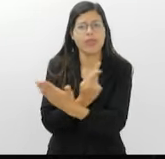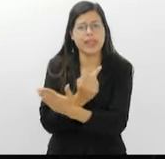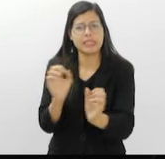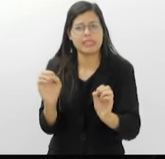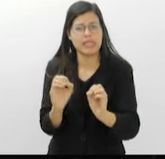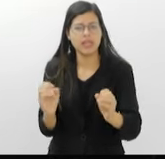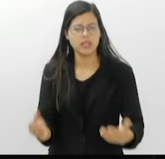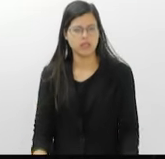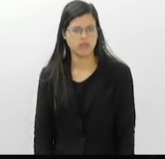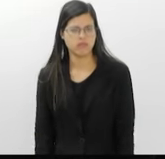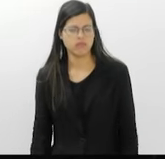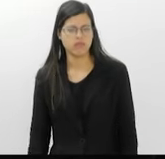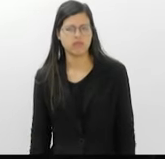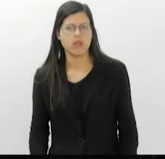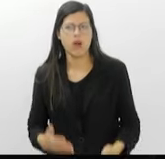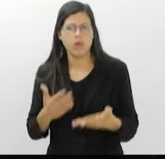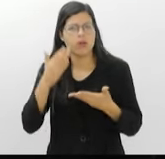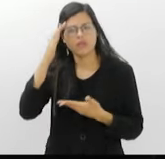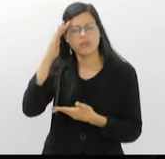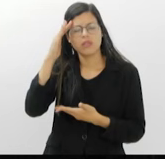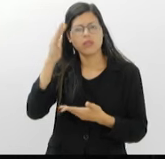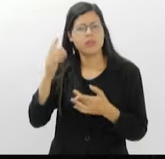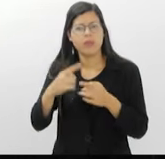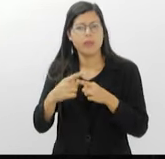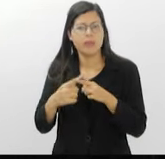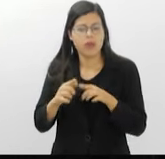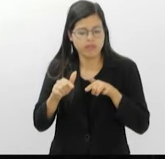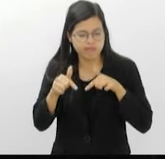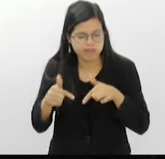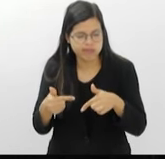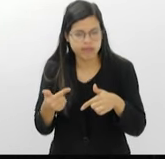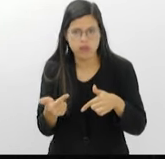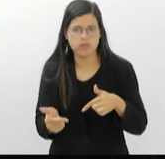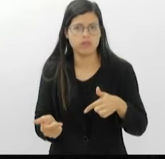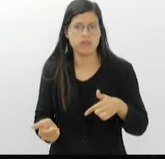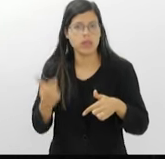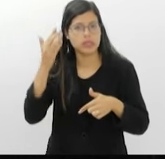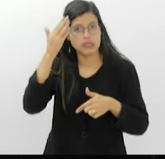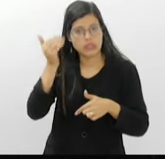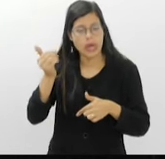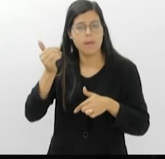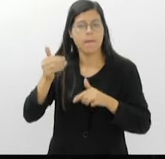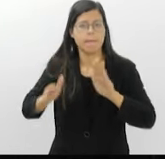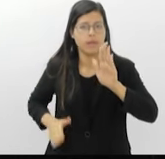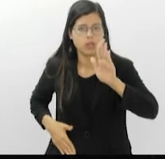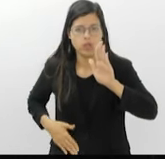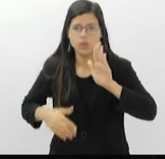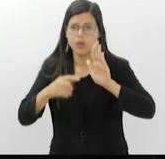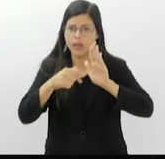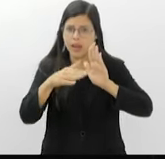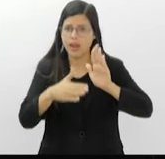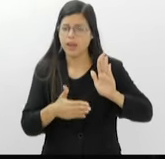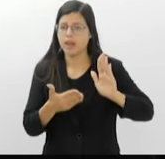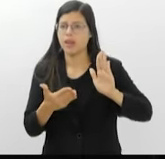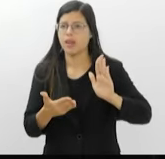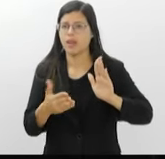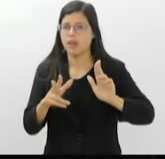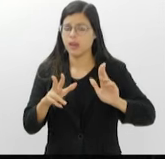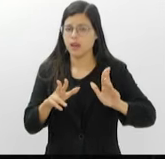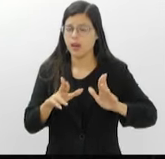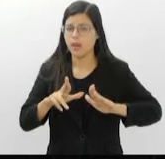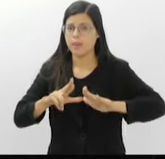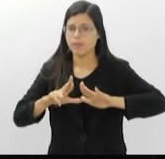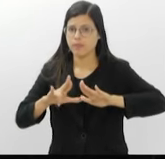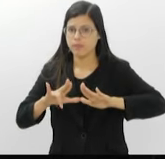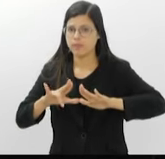entender por que nada é feito. Sabe quem são os marginais? Miliciano foragido, fica andando no